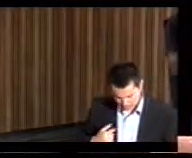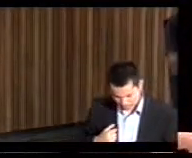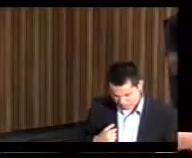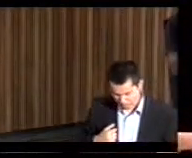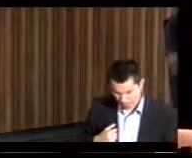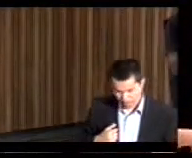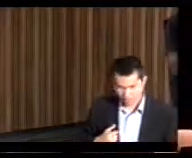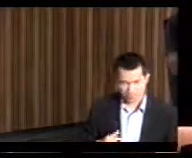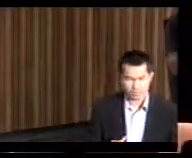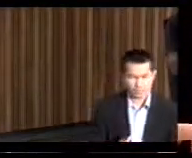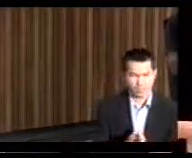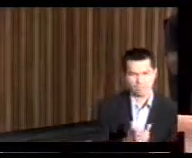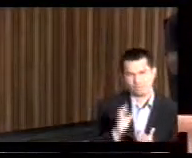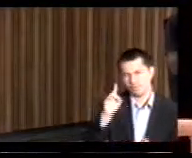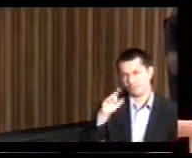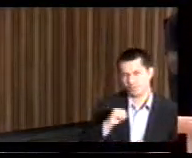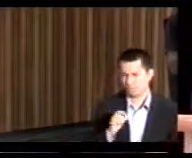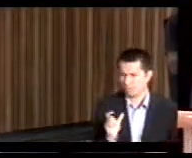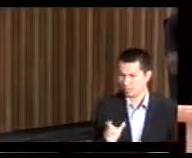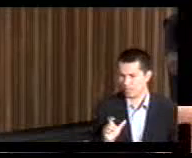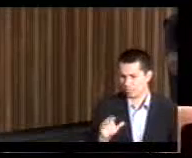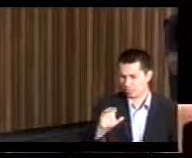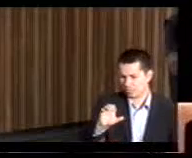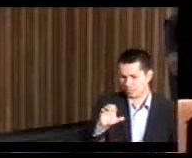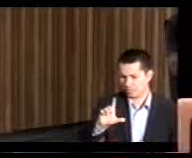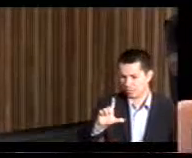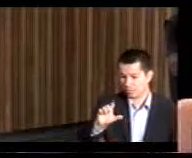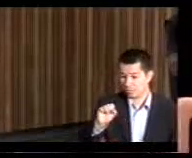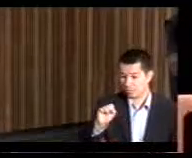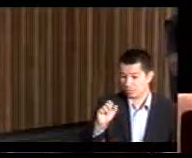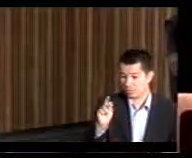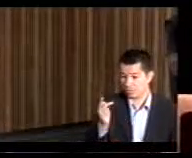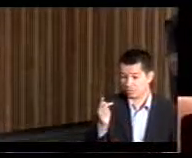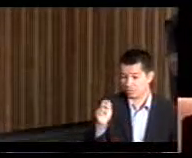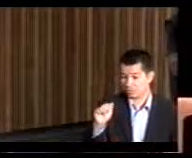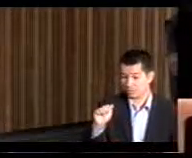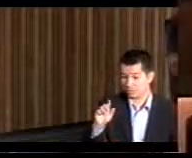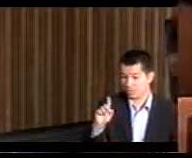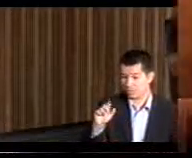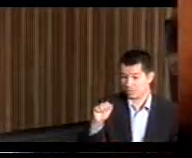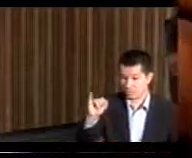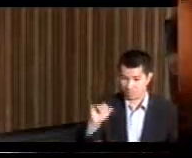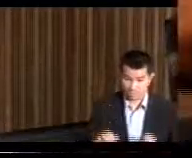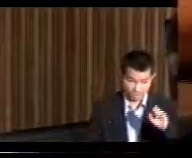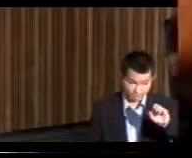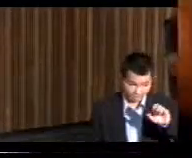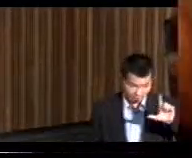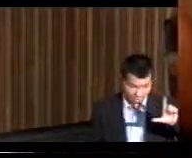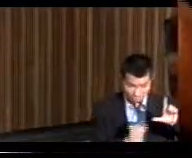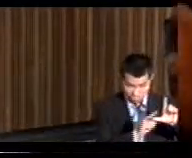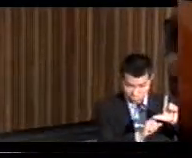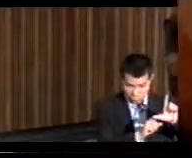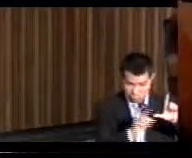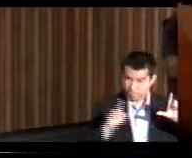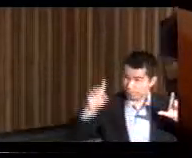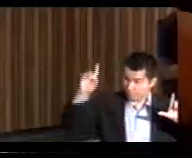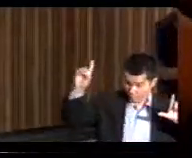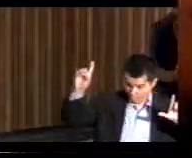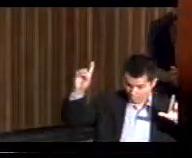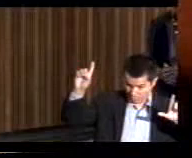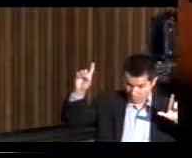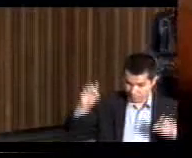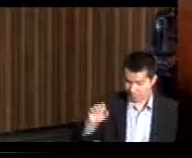El Shaddai. El Shaddai. Duas palavras. El, que quer dizer